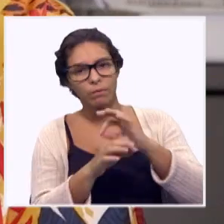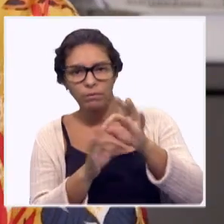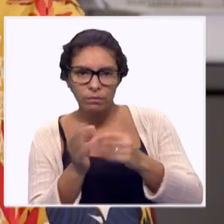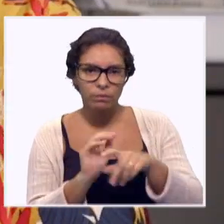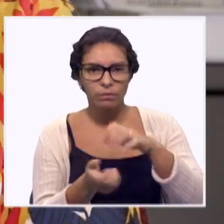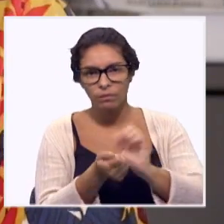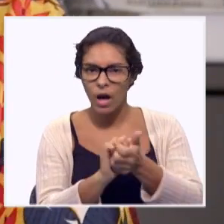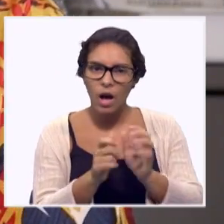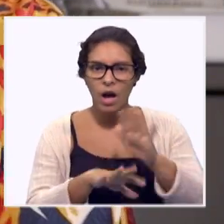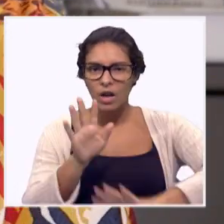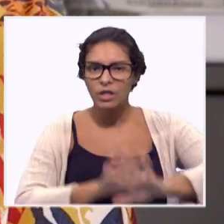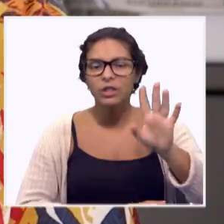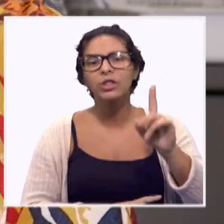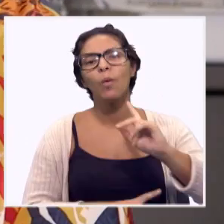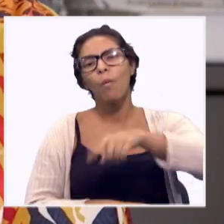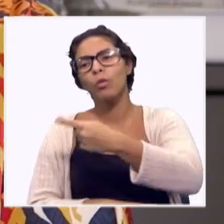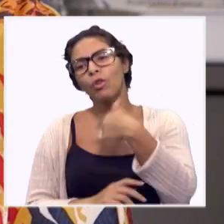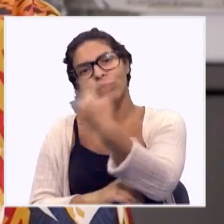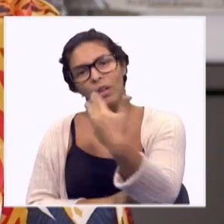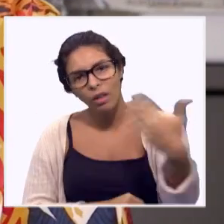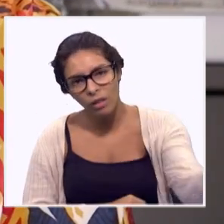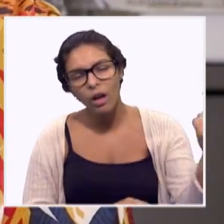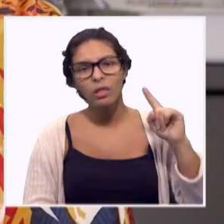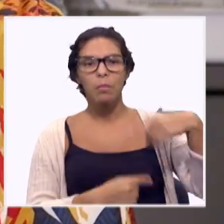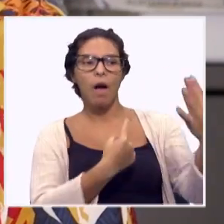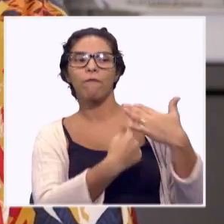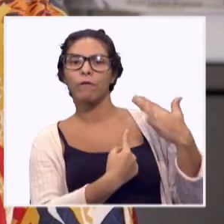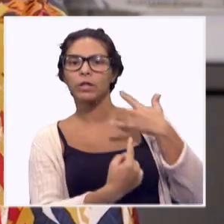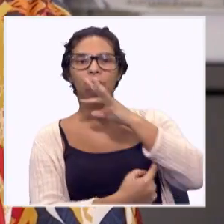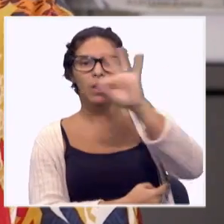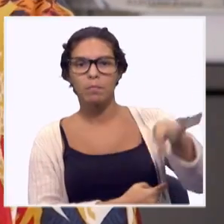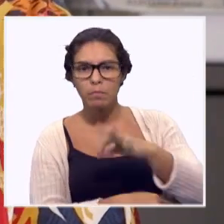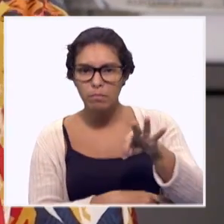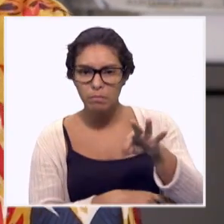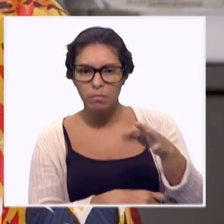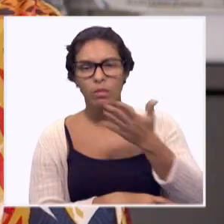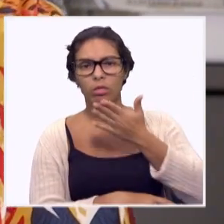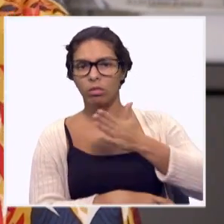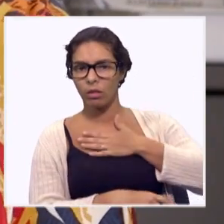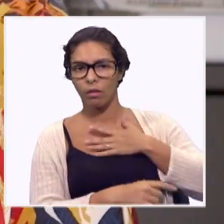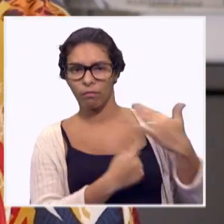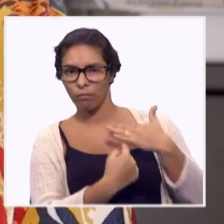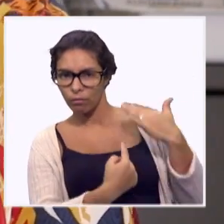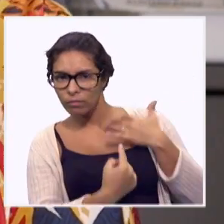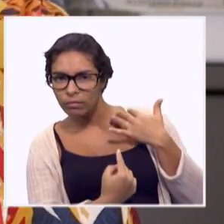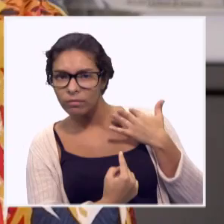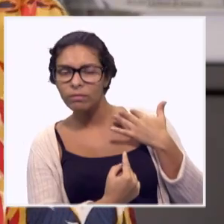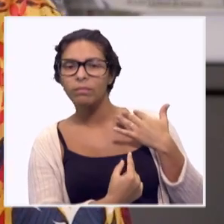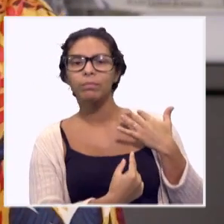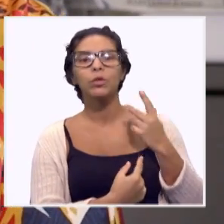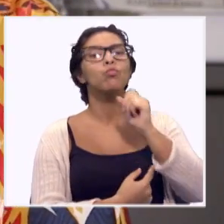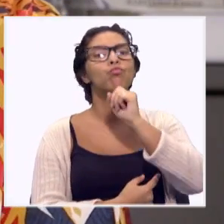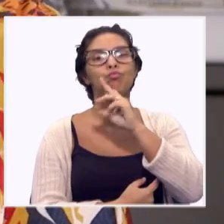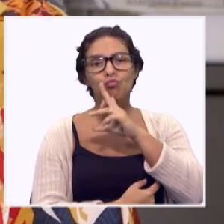oferecer. Depois também acabei por ter alguma influência familiar, ou até alguns exemplos de pessoas da minha família,